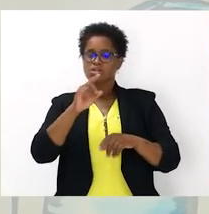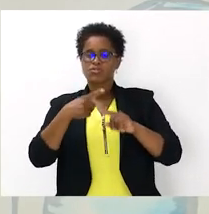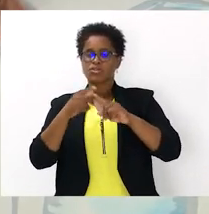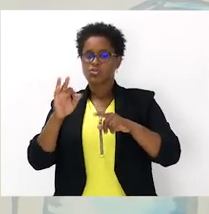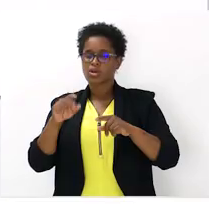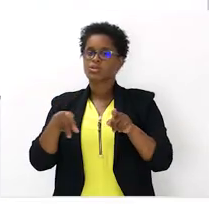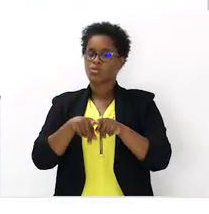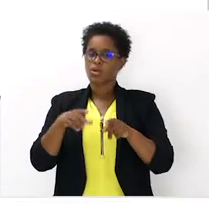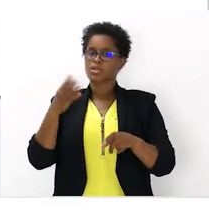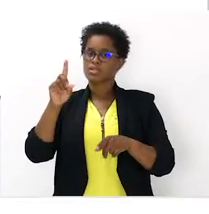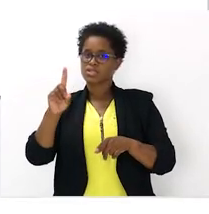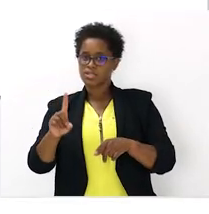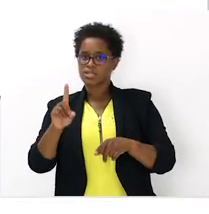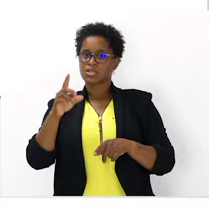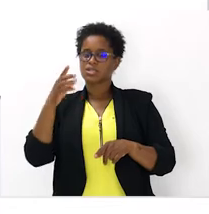vezes 4 dá